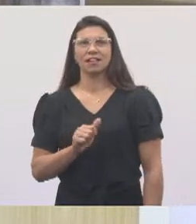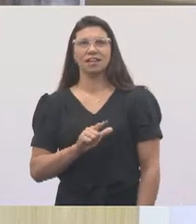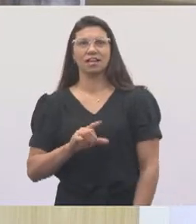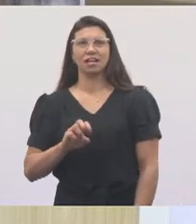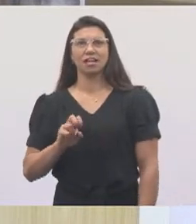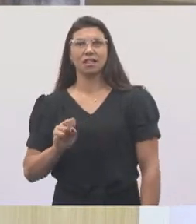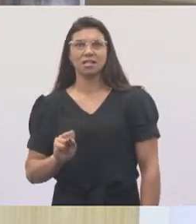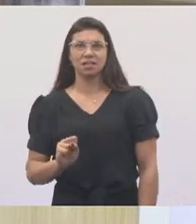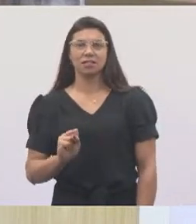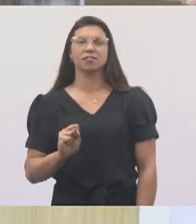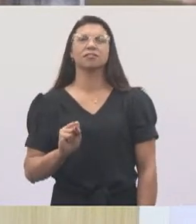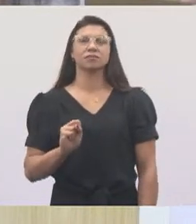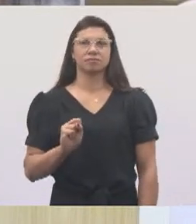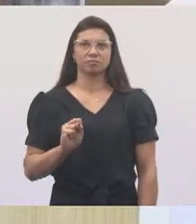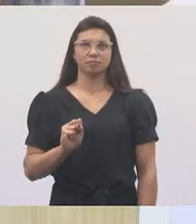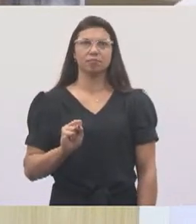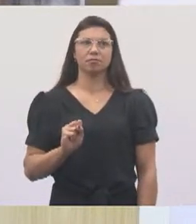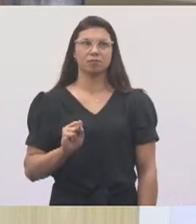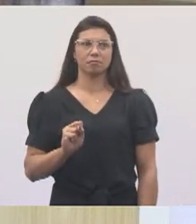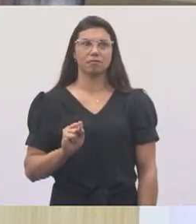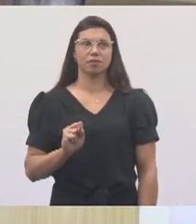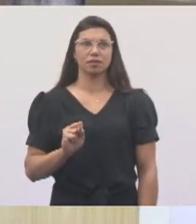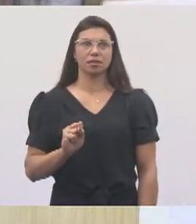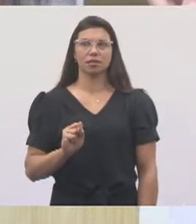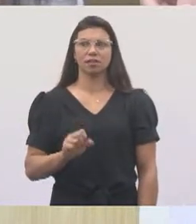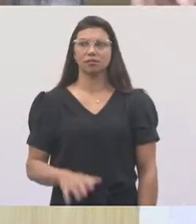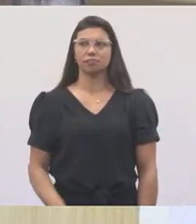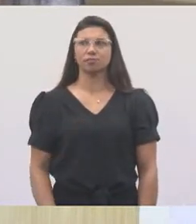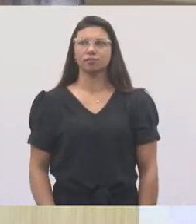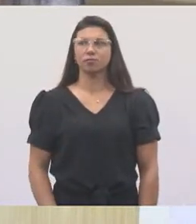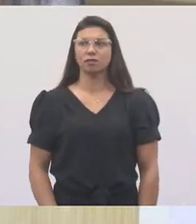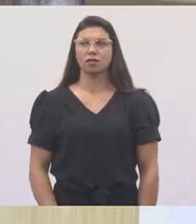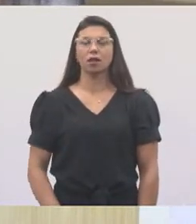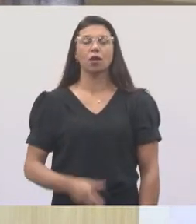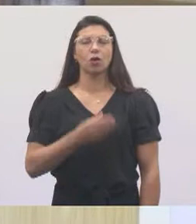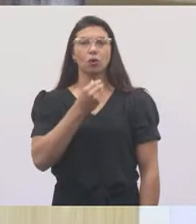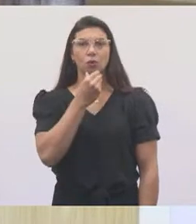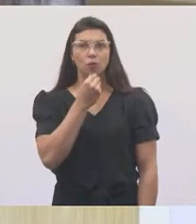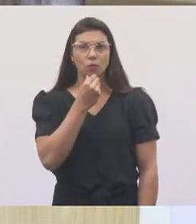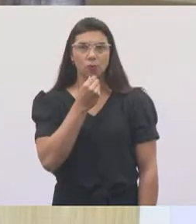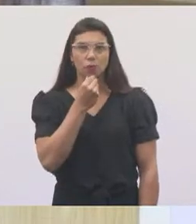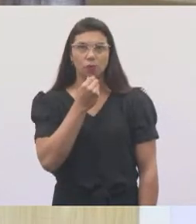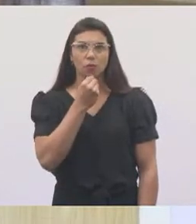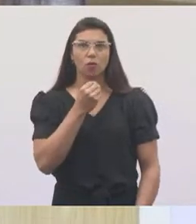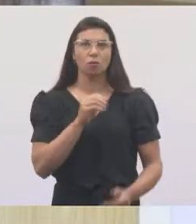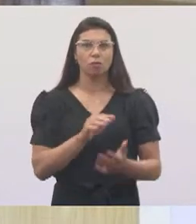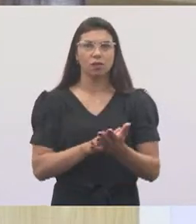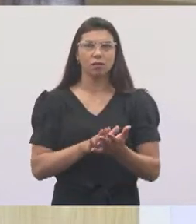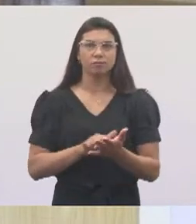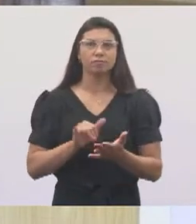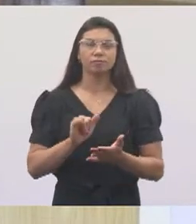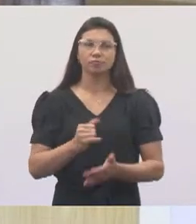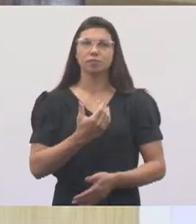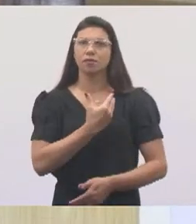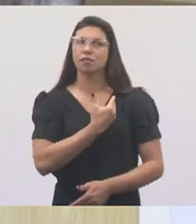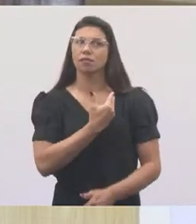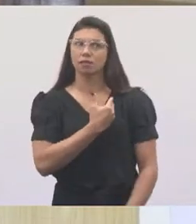filho do Dr. Thales, um grande parceiro do nosso município, um grande